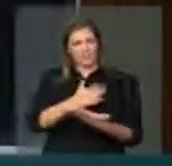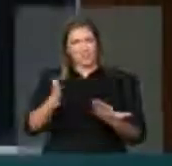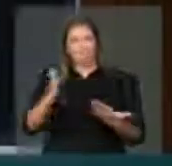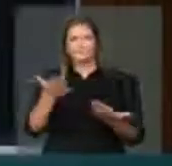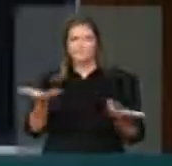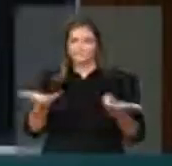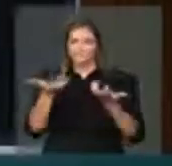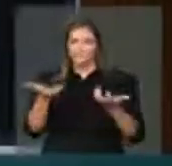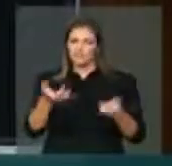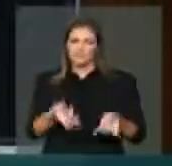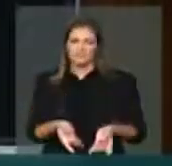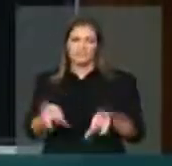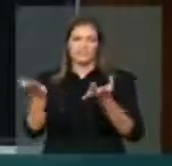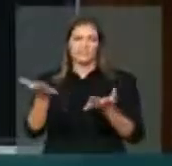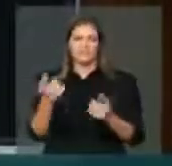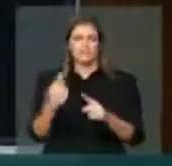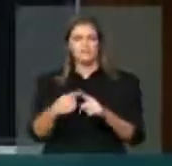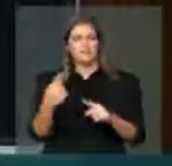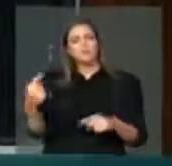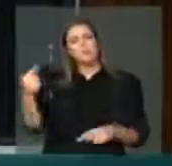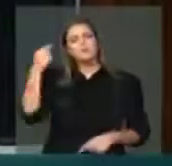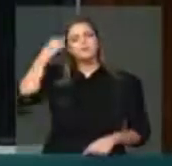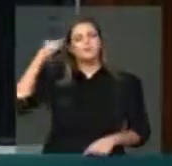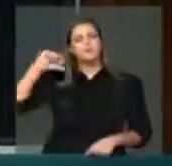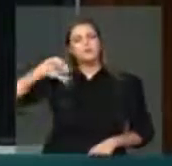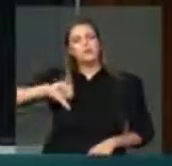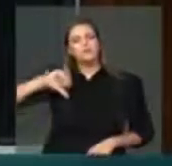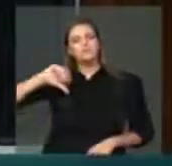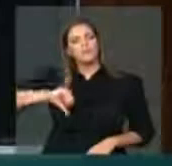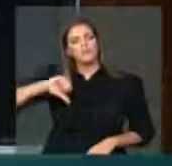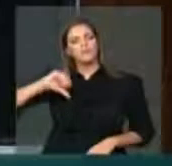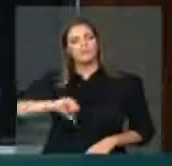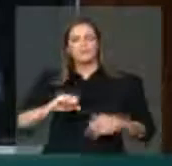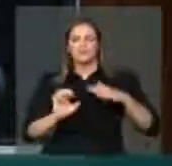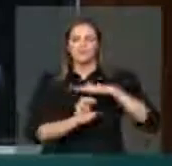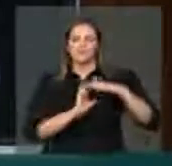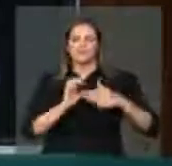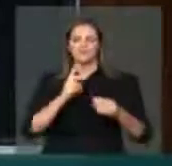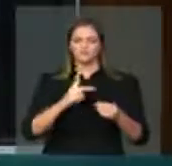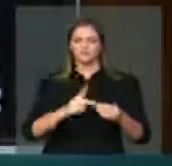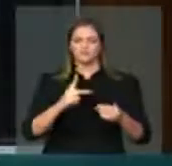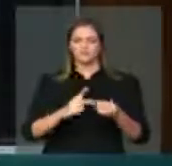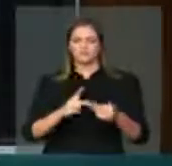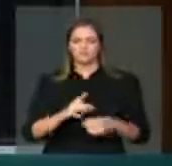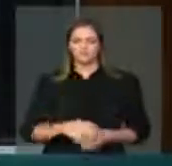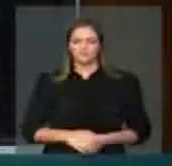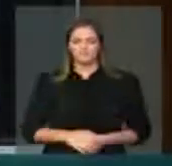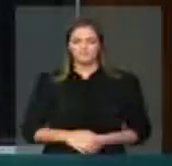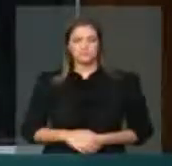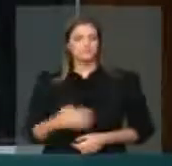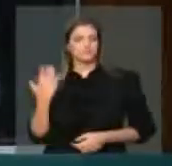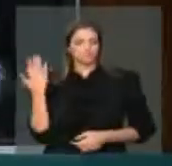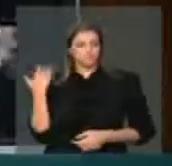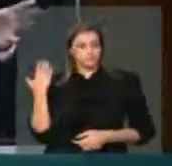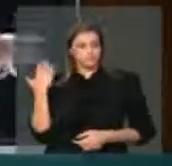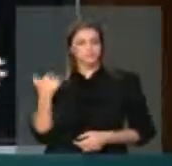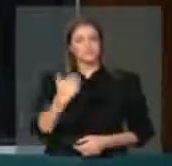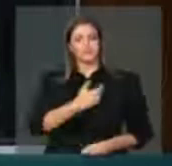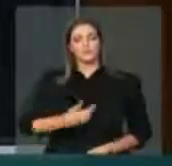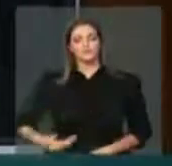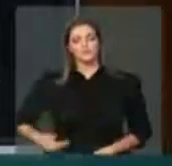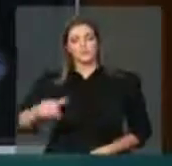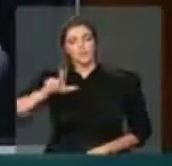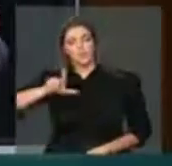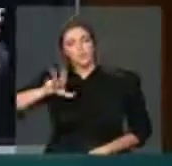tempo todo criando uma imagem negativa da Petrobras. Uma empresa que durante esse governo, de Lula